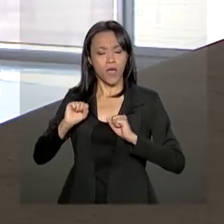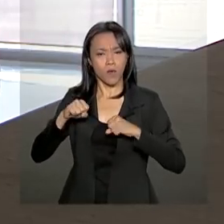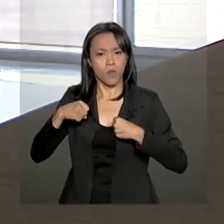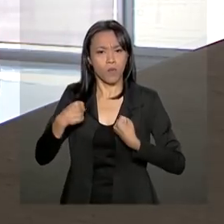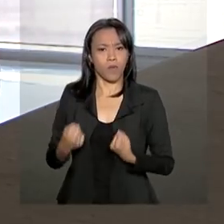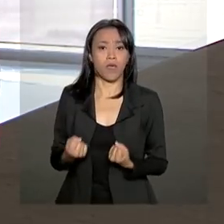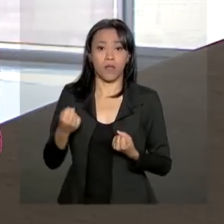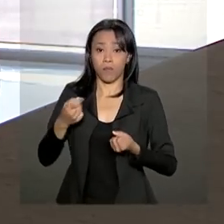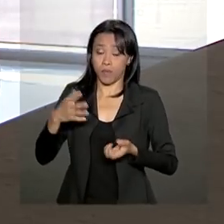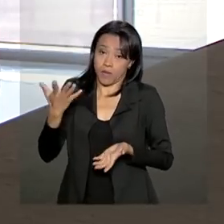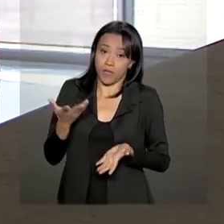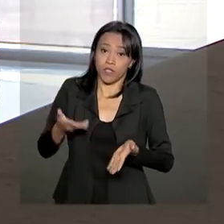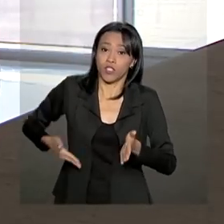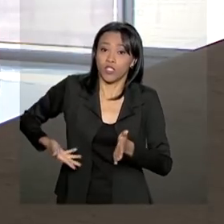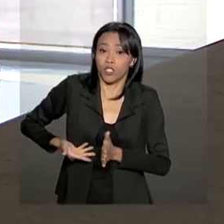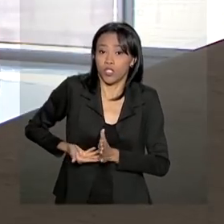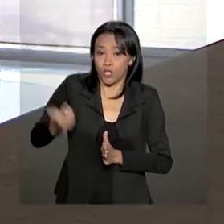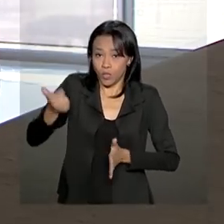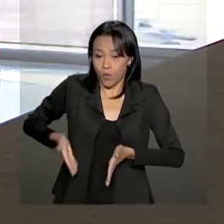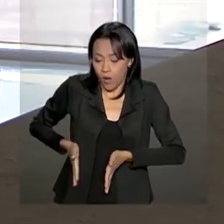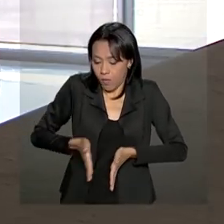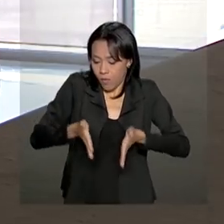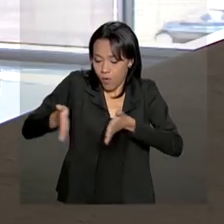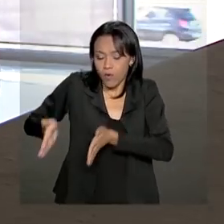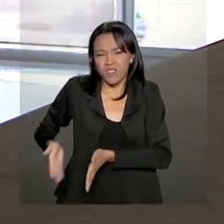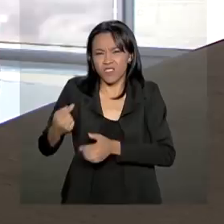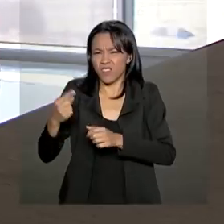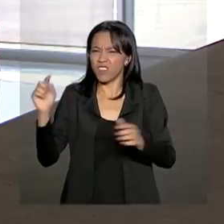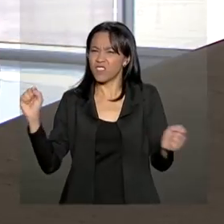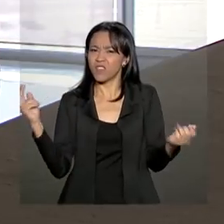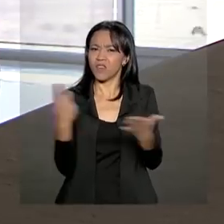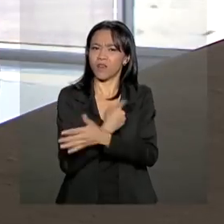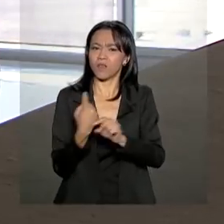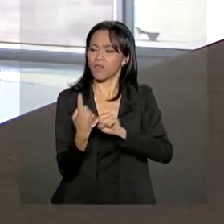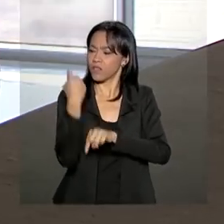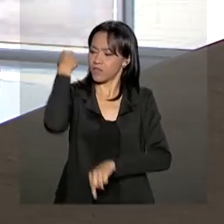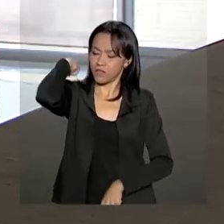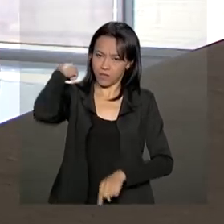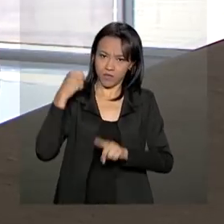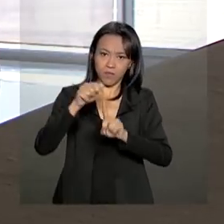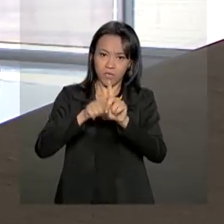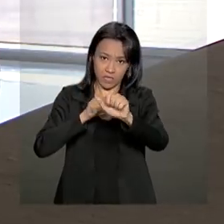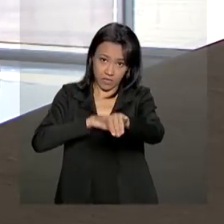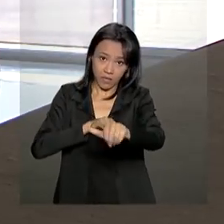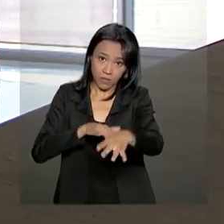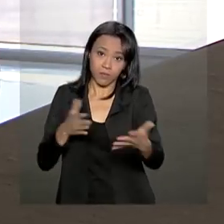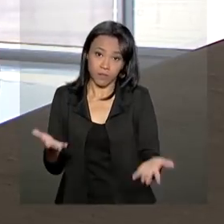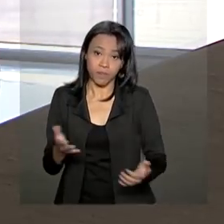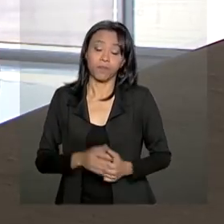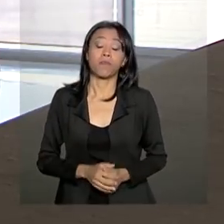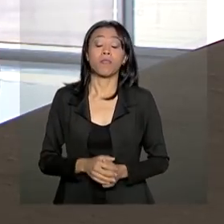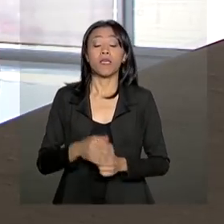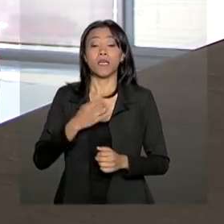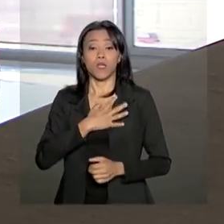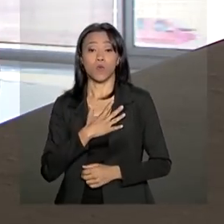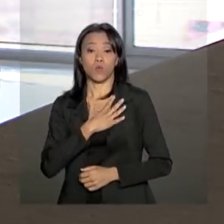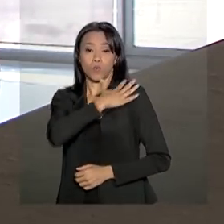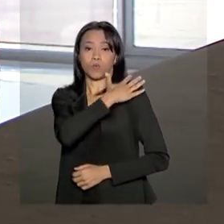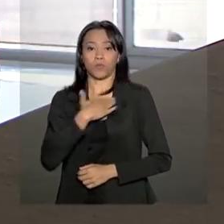bolsa de colostomia que ele usava desde que sofreu um atentado na campanha hamilton mourão disse ontem em entrevista